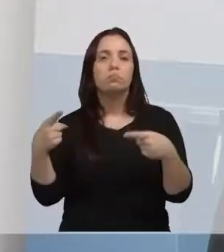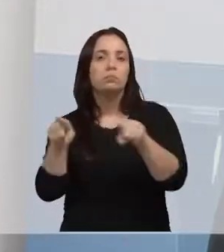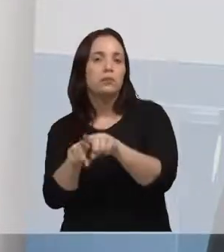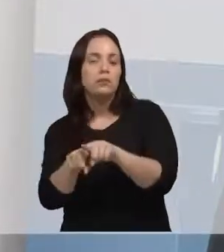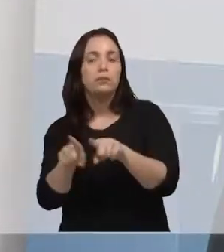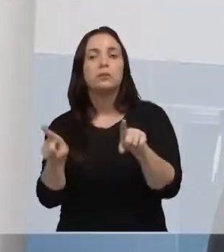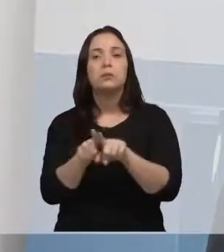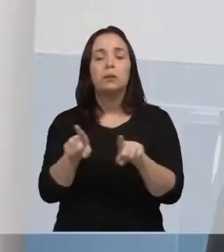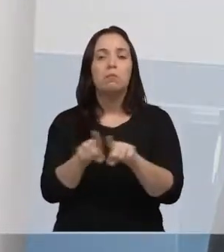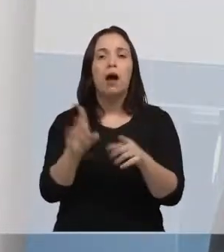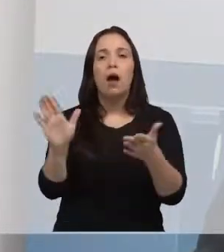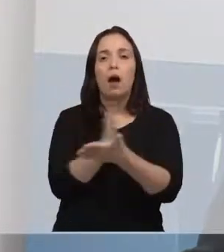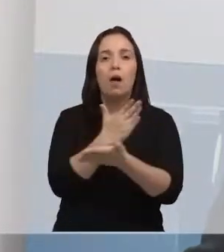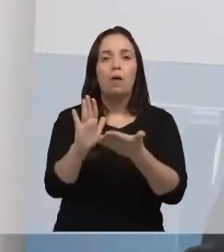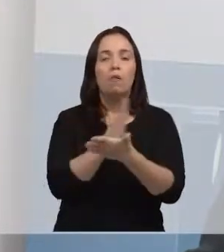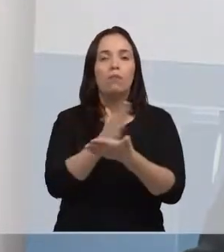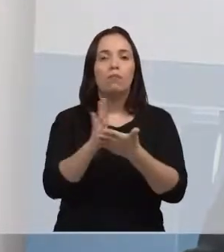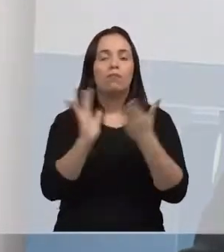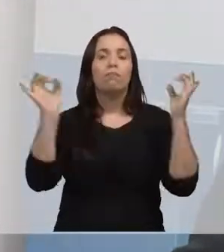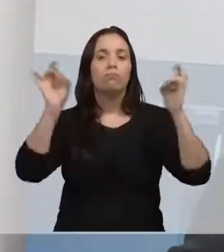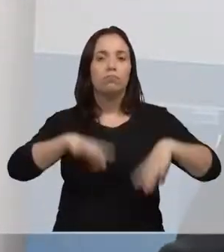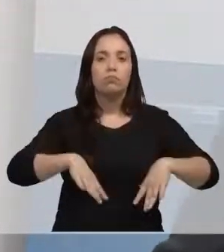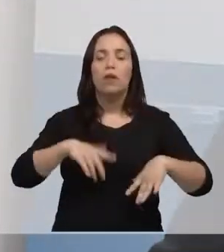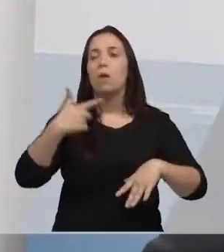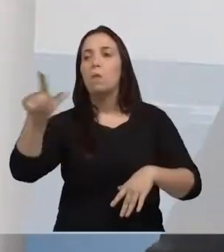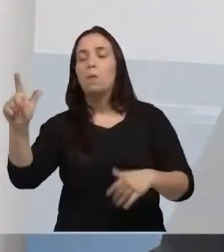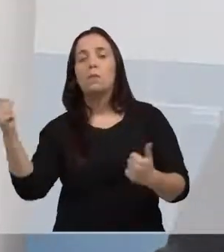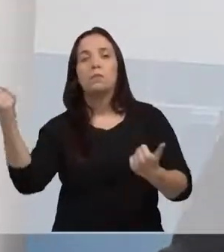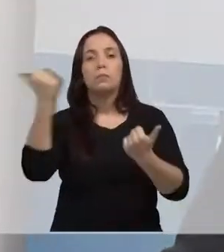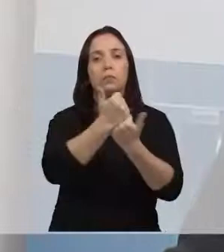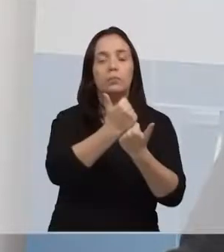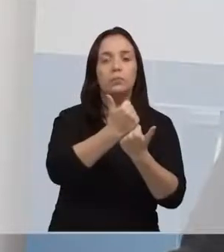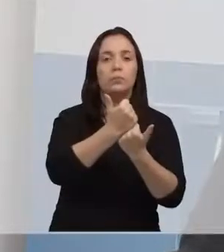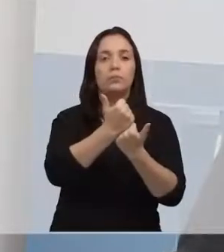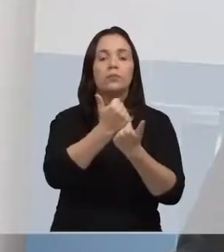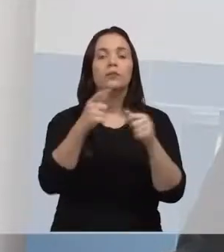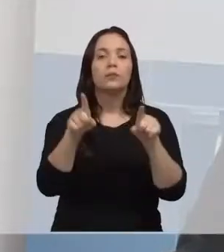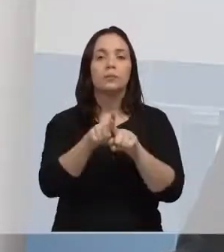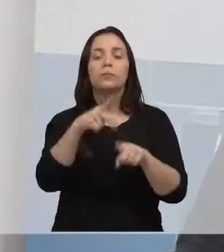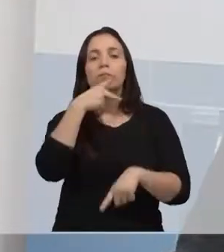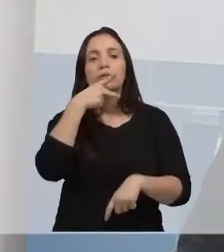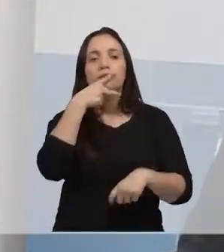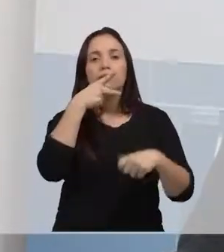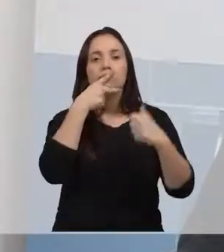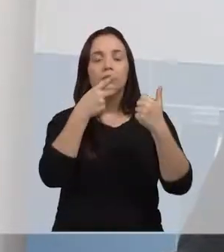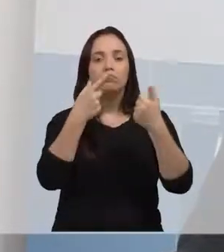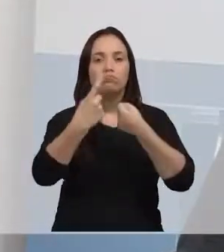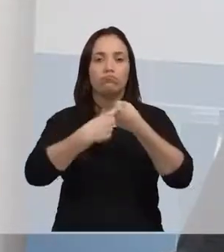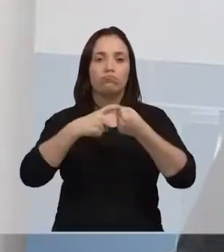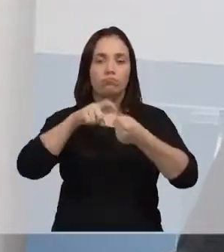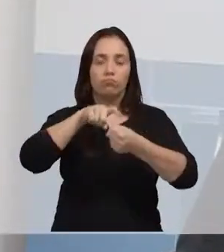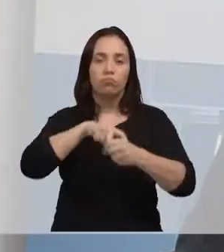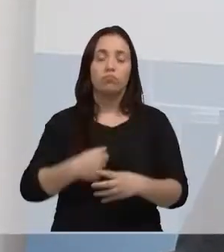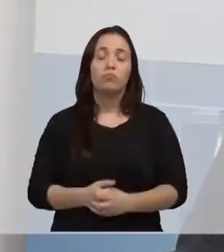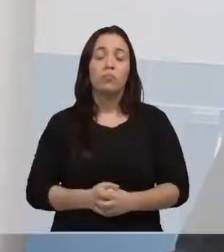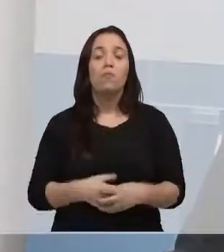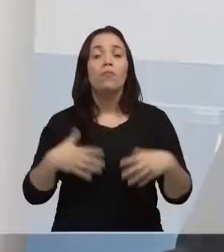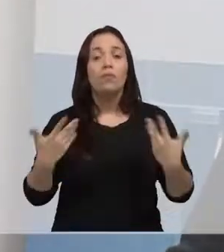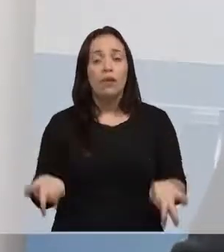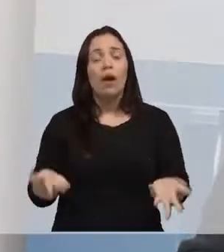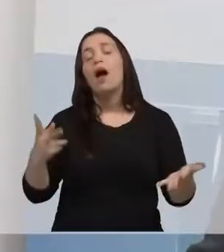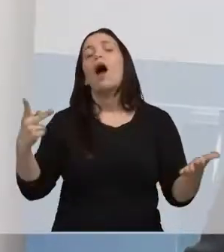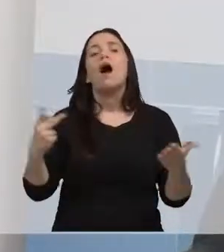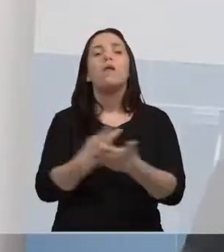de pré-candidaturas em benefício de outras, ou a composição de chapas. Falando nisso, tudo está